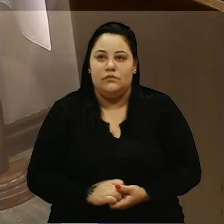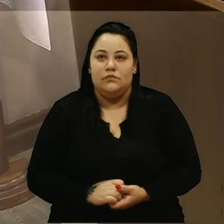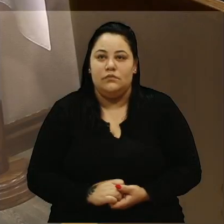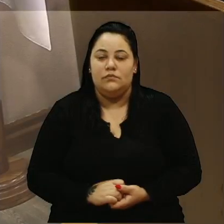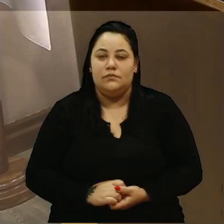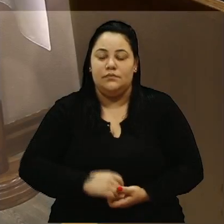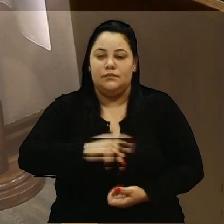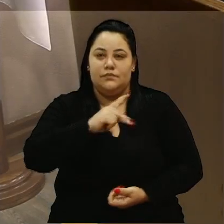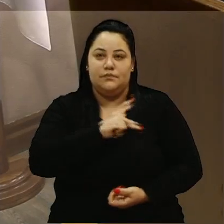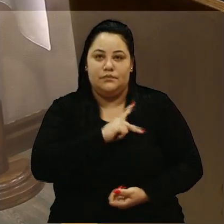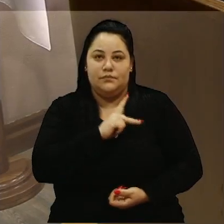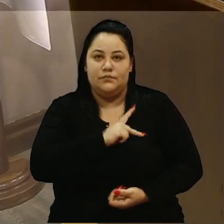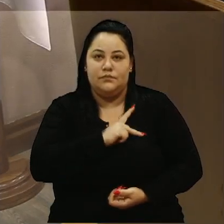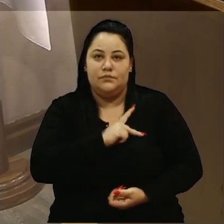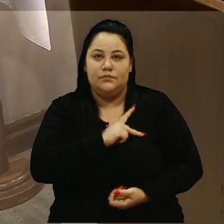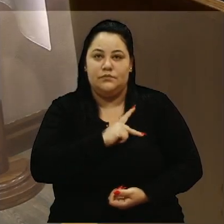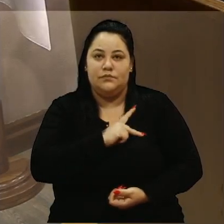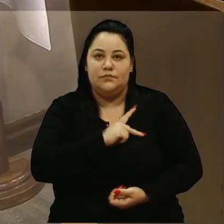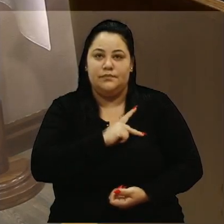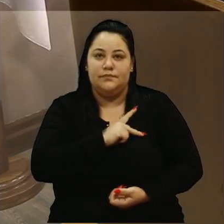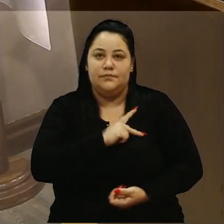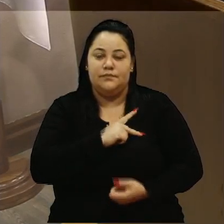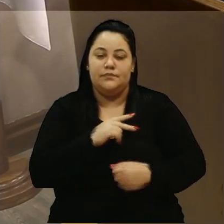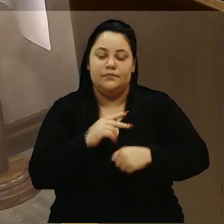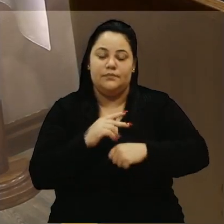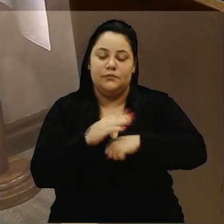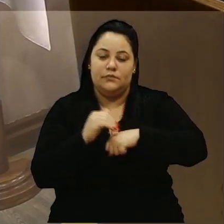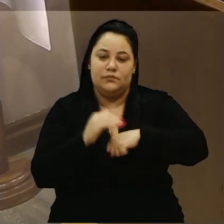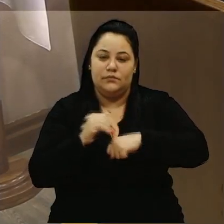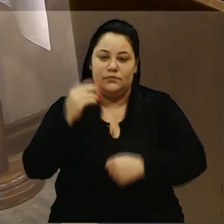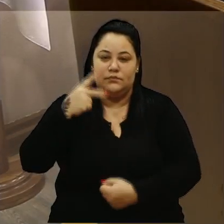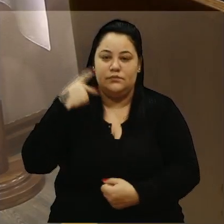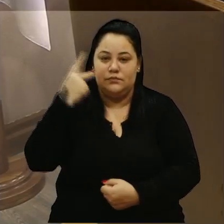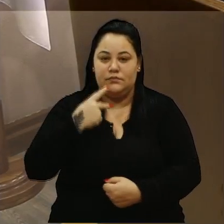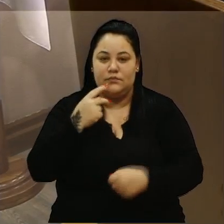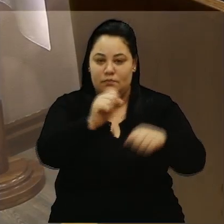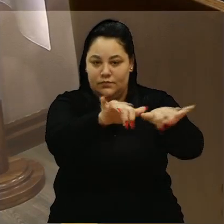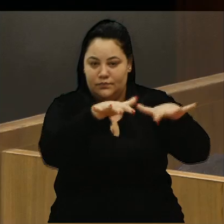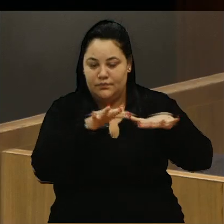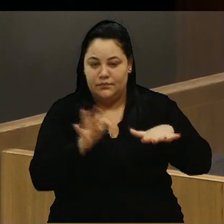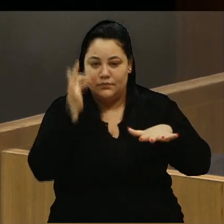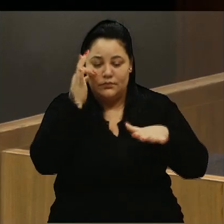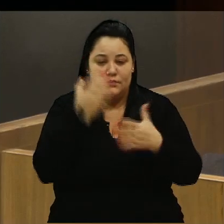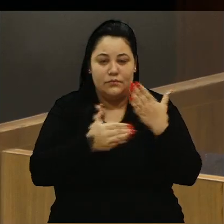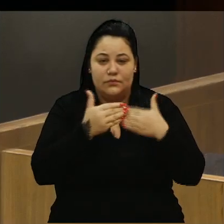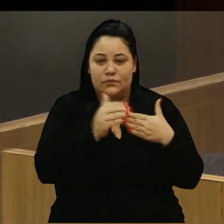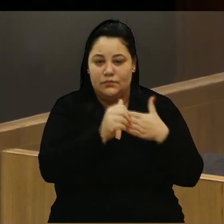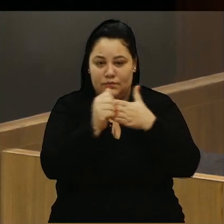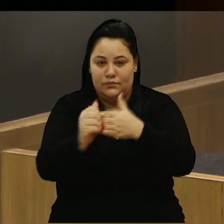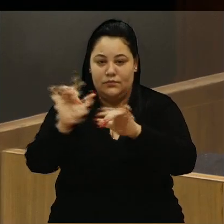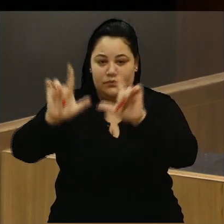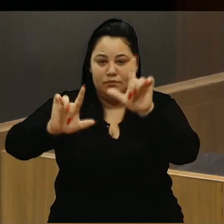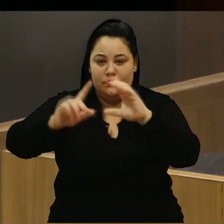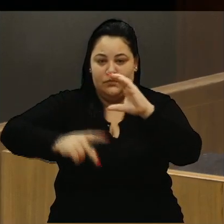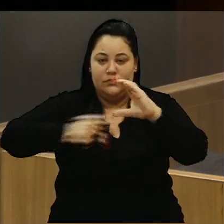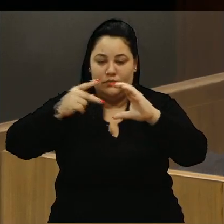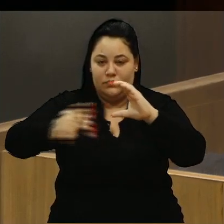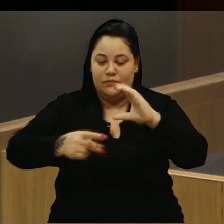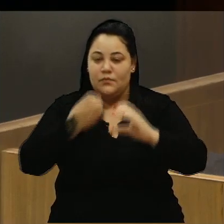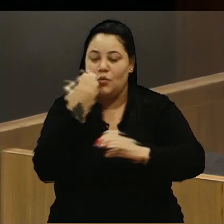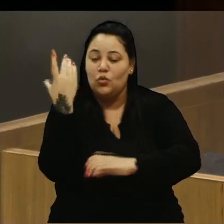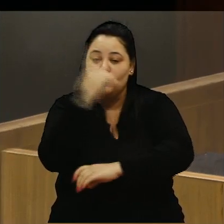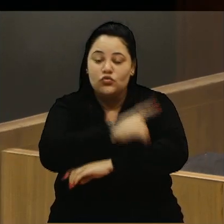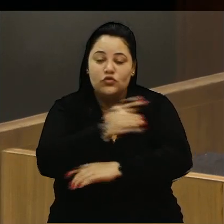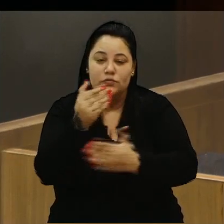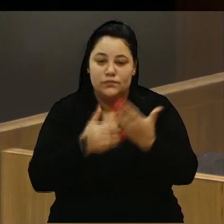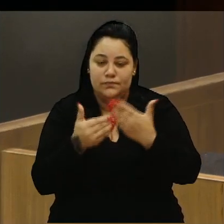Senhor presidente, nobres vereadores, público presente e a todos que nos acompanham pela TV Câmara, bom dia a